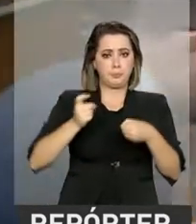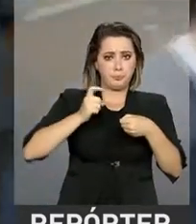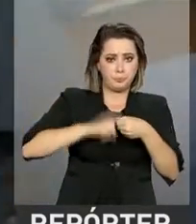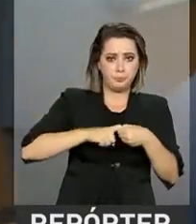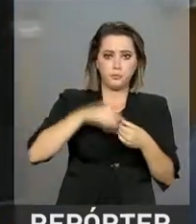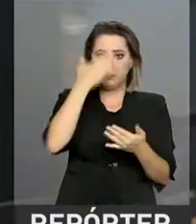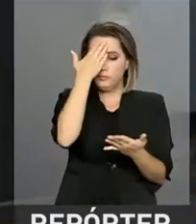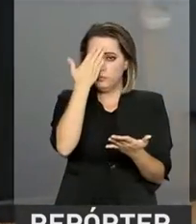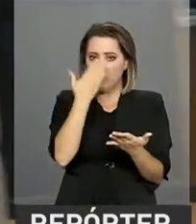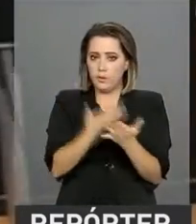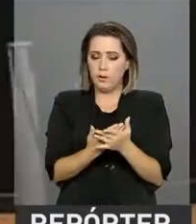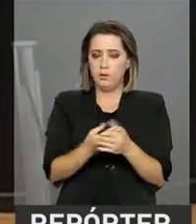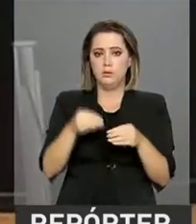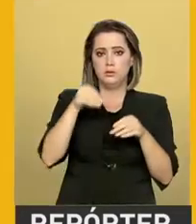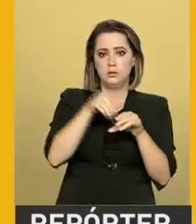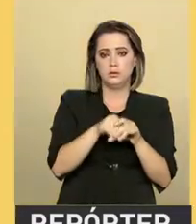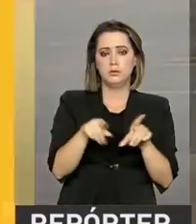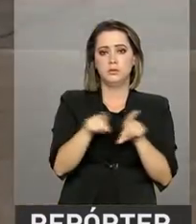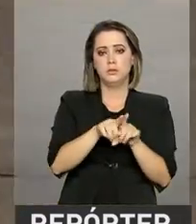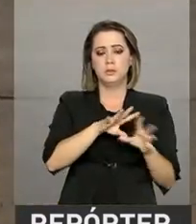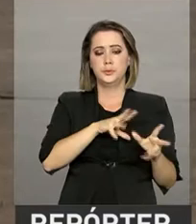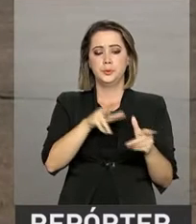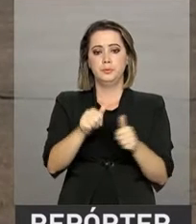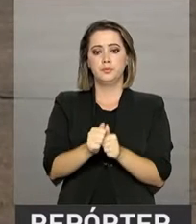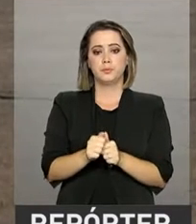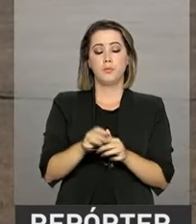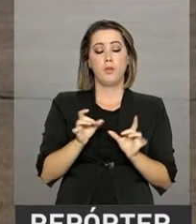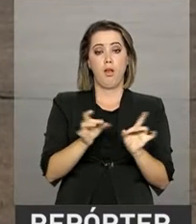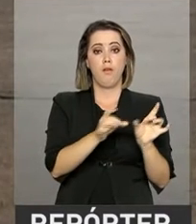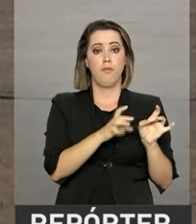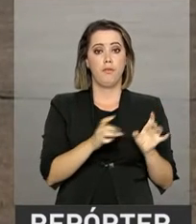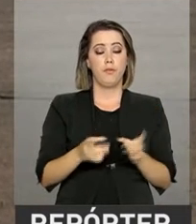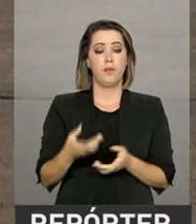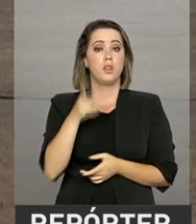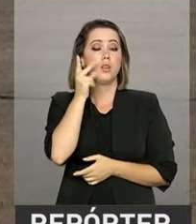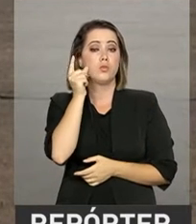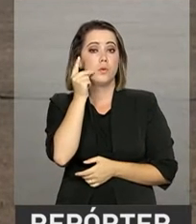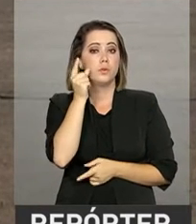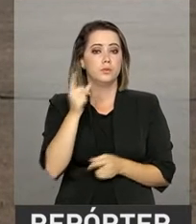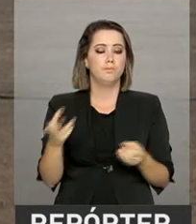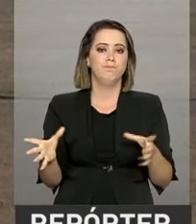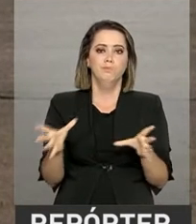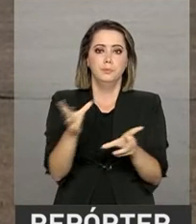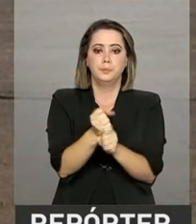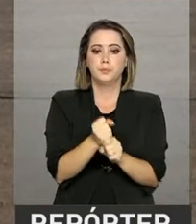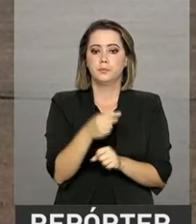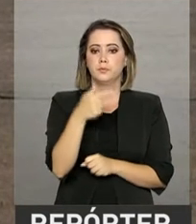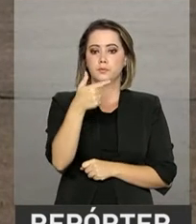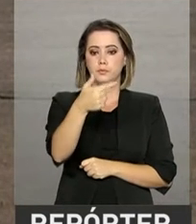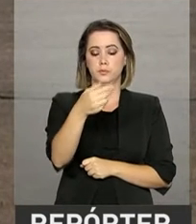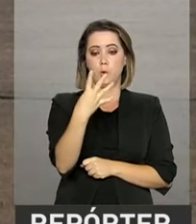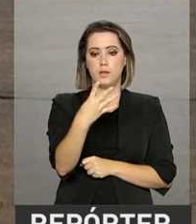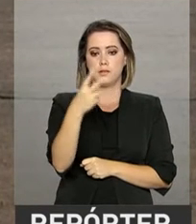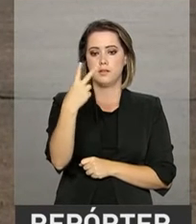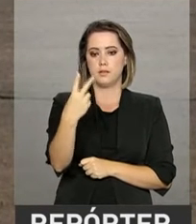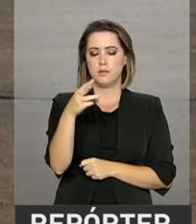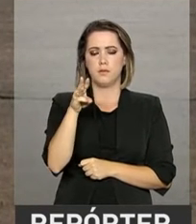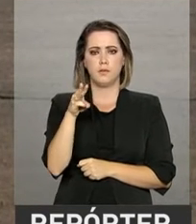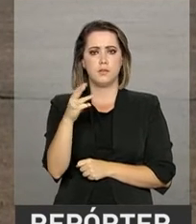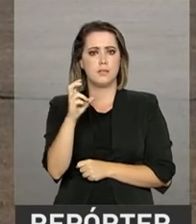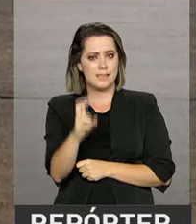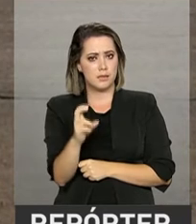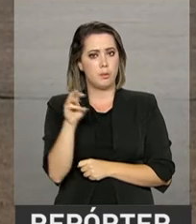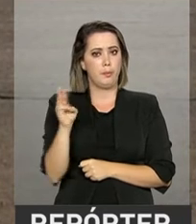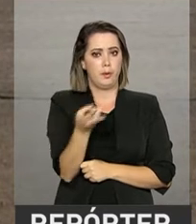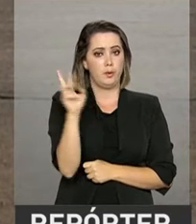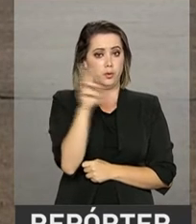grupos estrangeiros participaram do leilão. A concessão do aeroporto de Fortaleza fechou em R$ 425 milhões de reais. A de Porto Alegre,